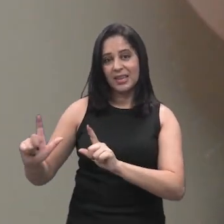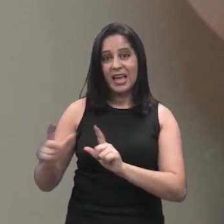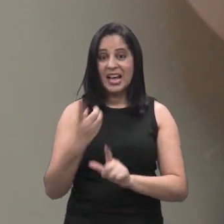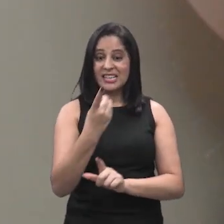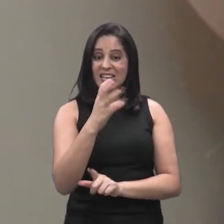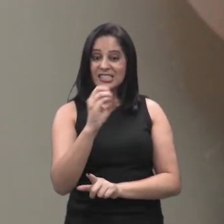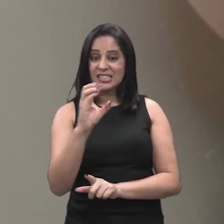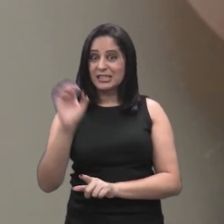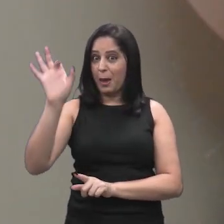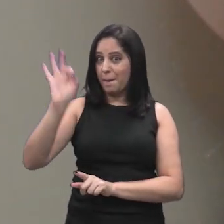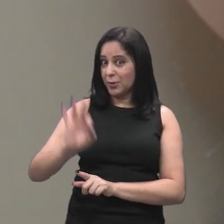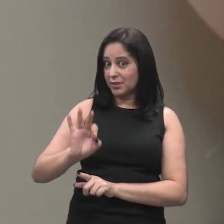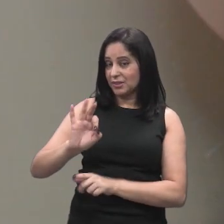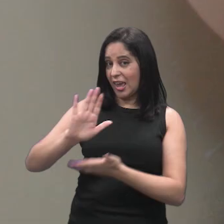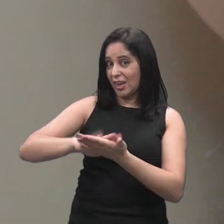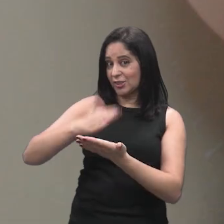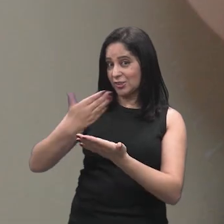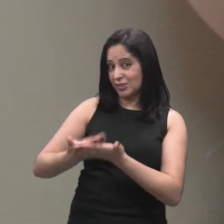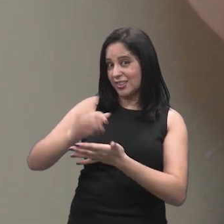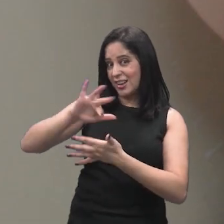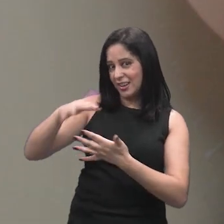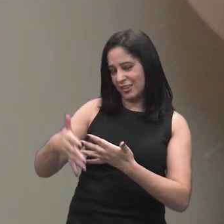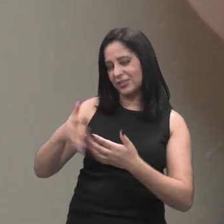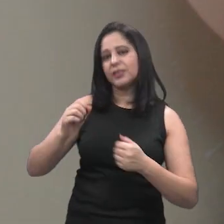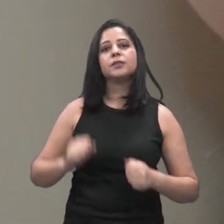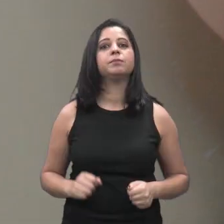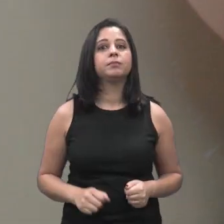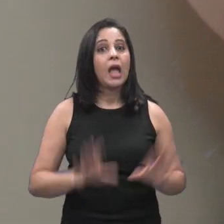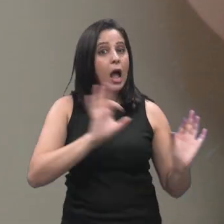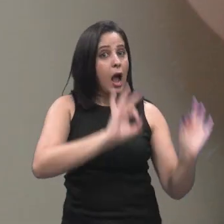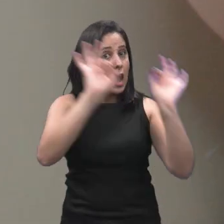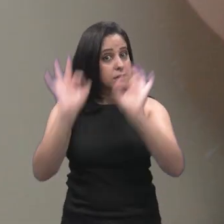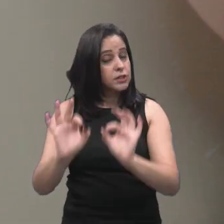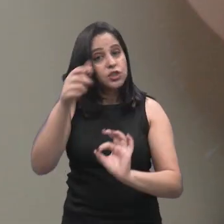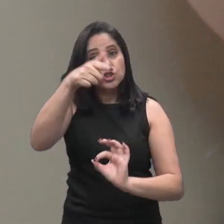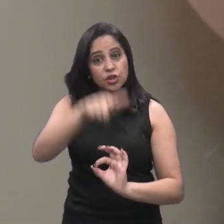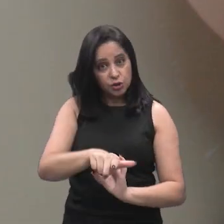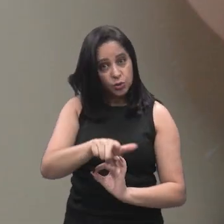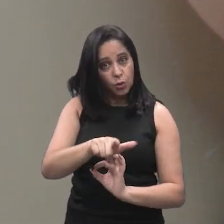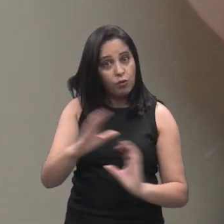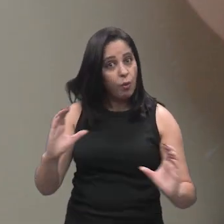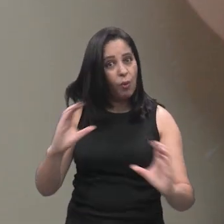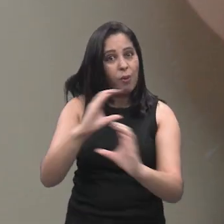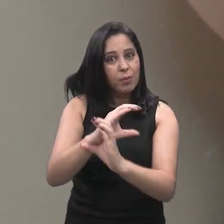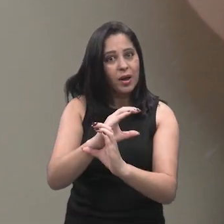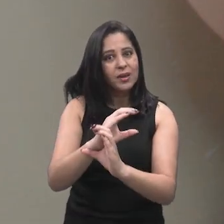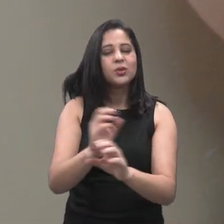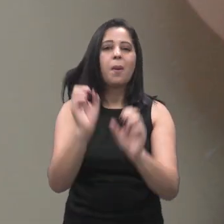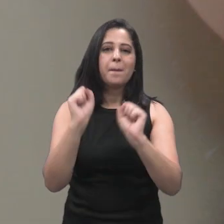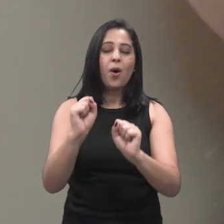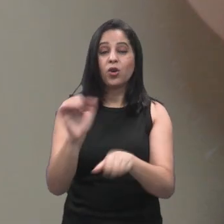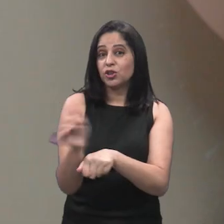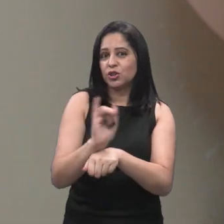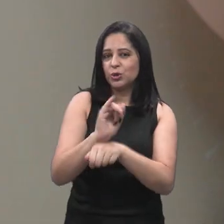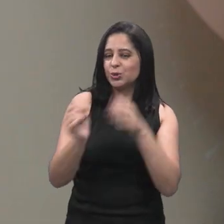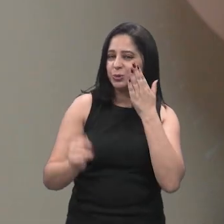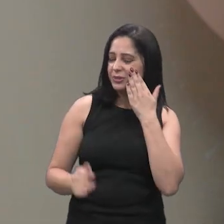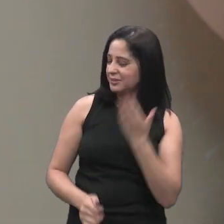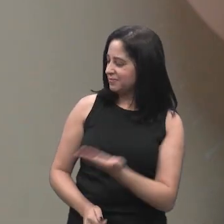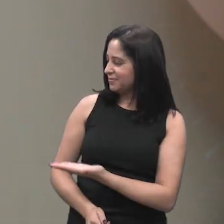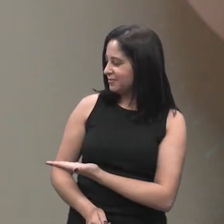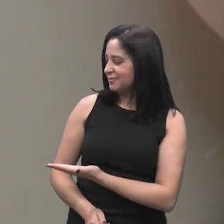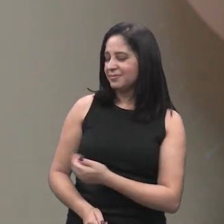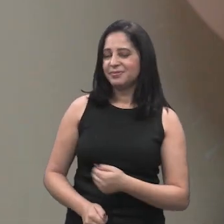tá também em toda a programação da TV Câmara de São José dos Campos, que tem conteúdo 100% traduzido em Libras. Para